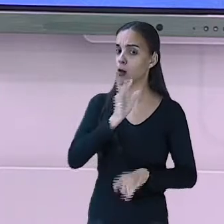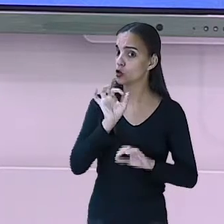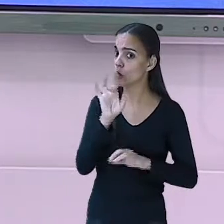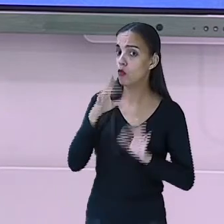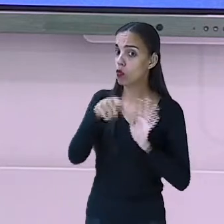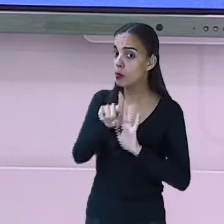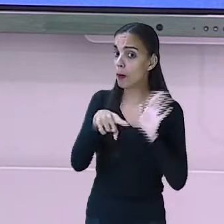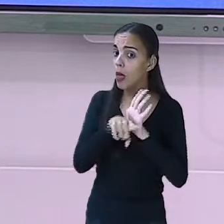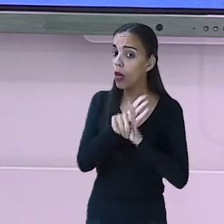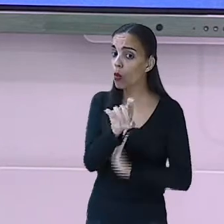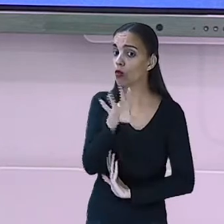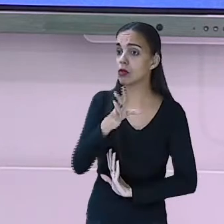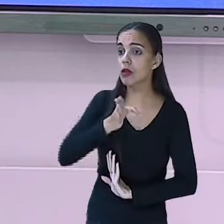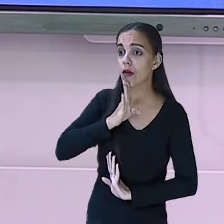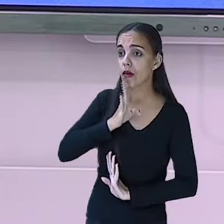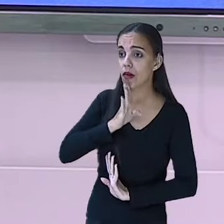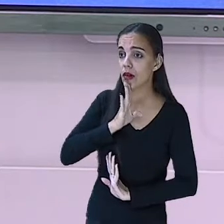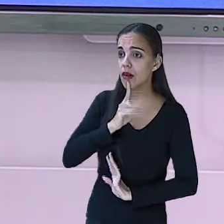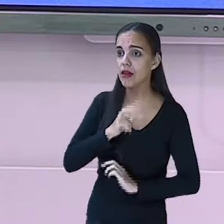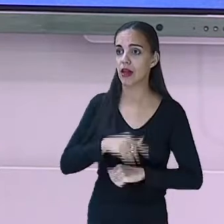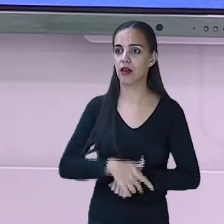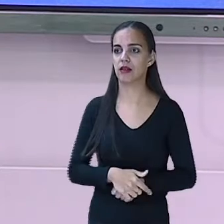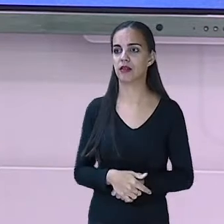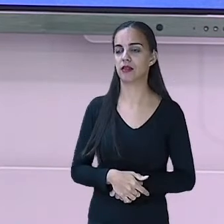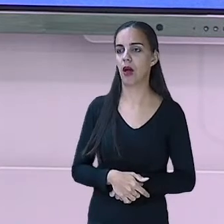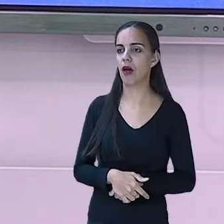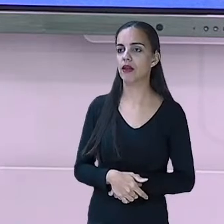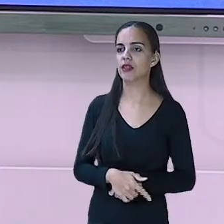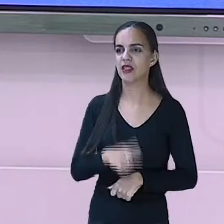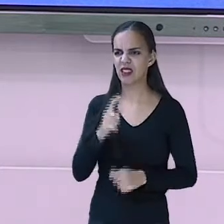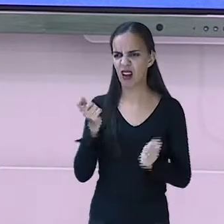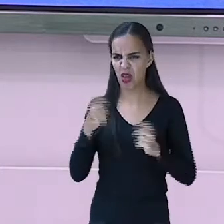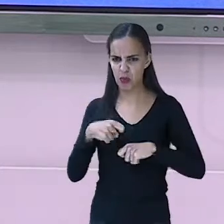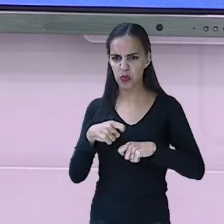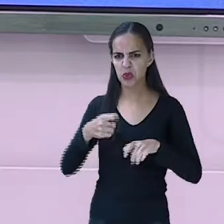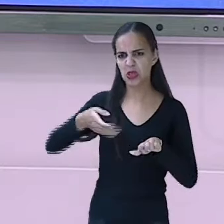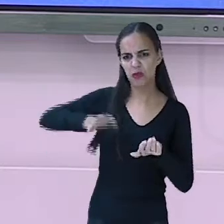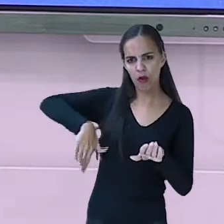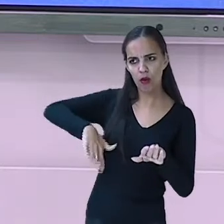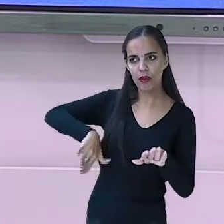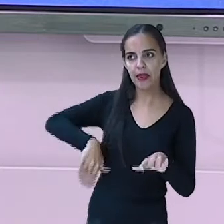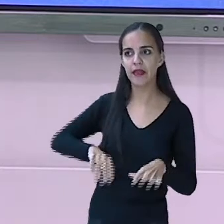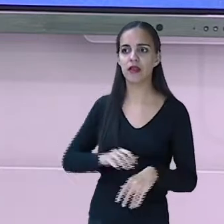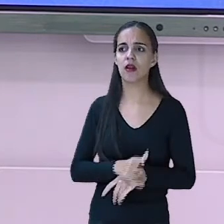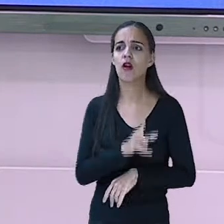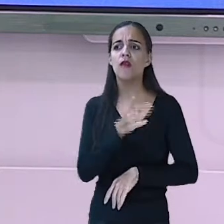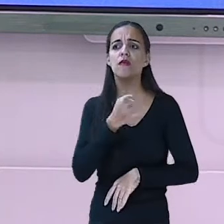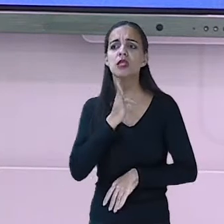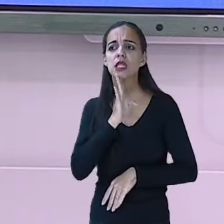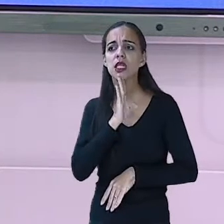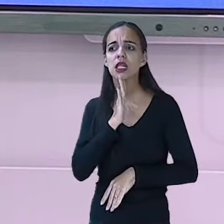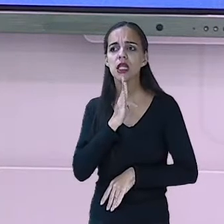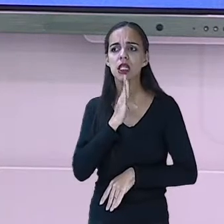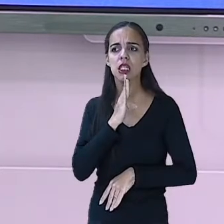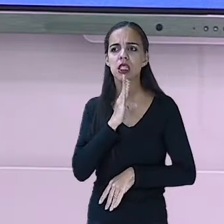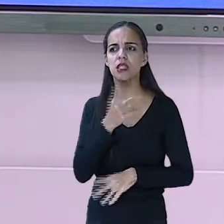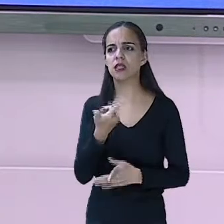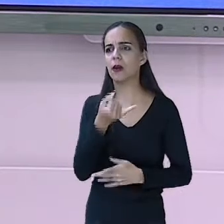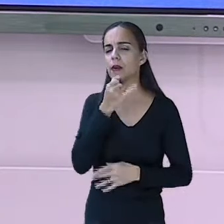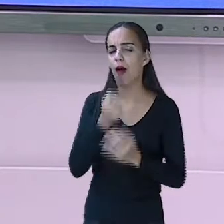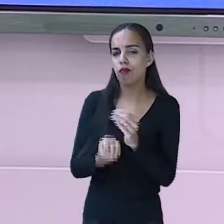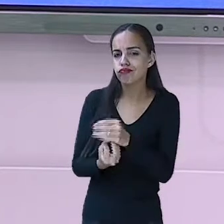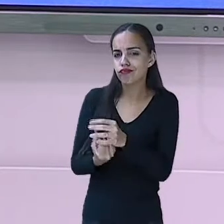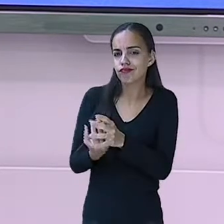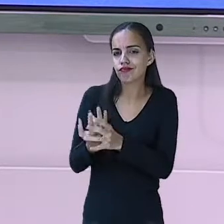um rio onde é possível nadar? Você conhece